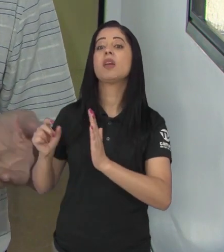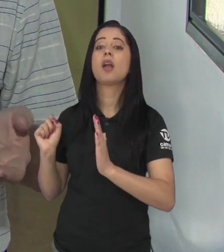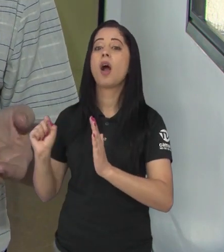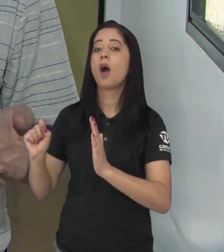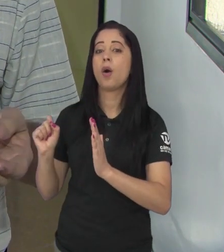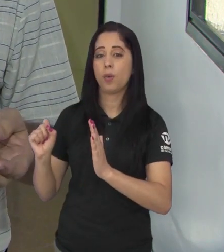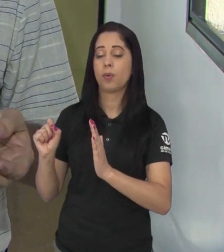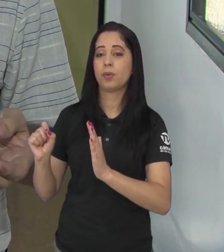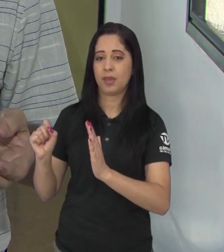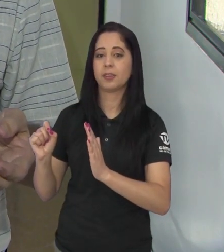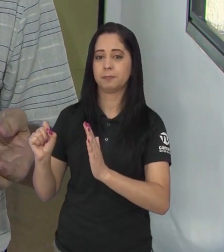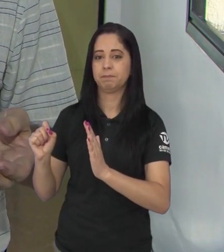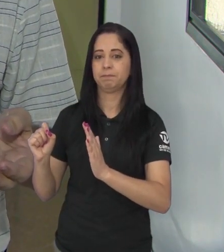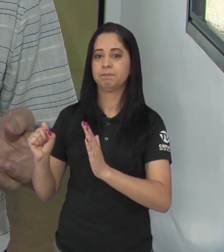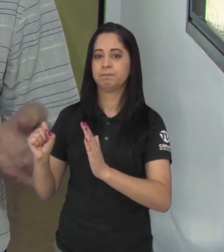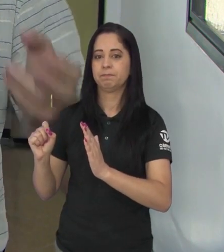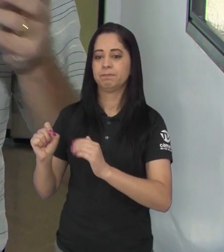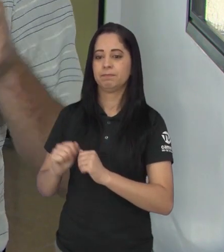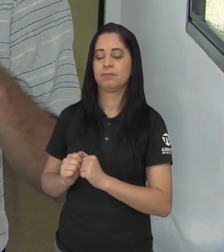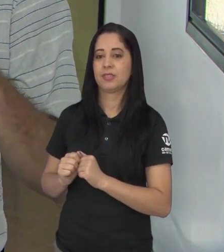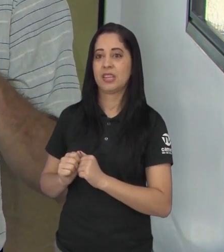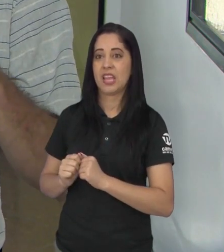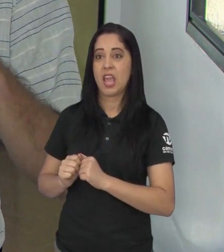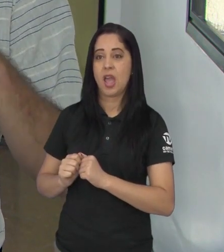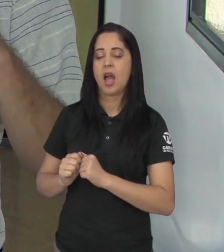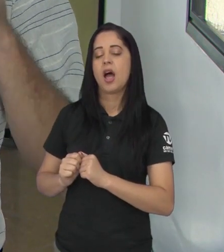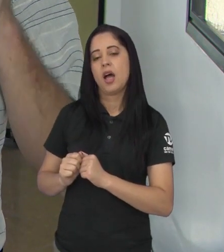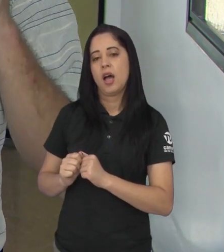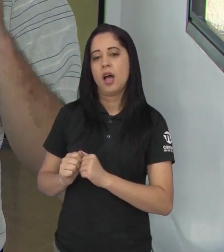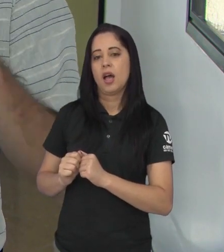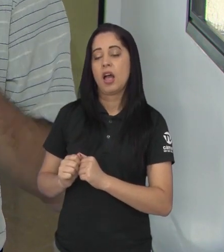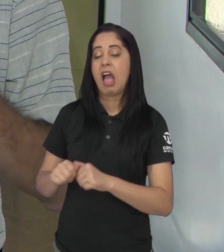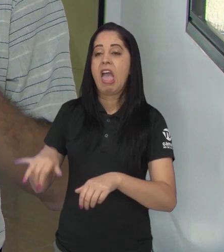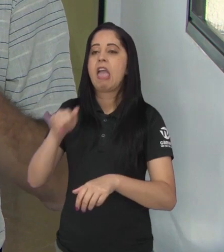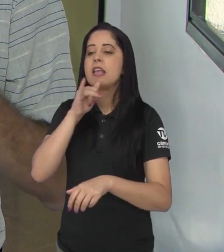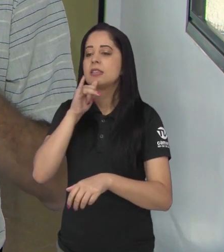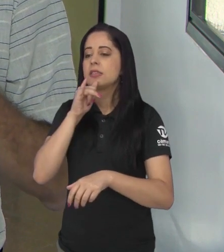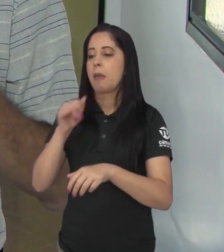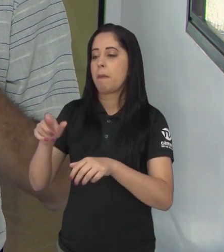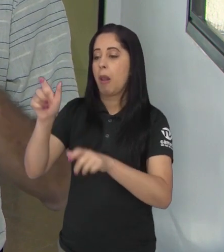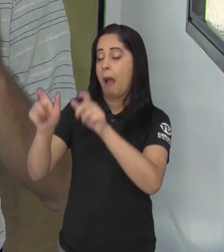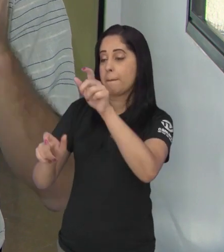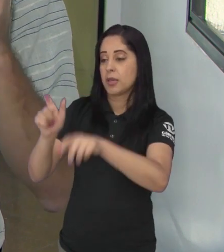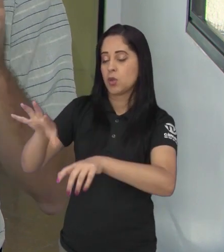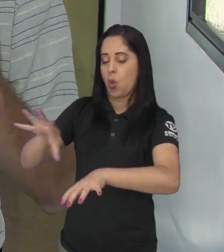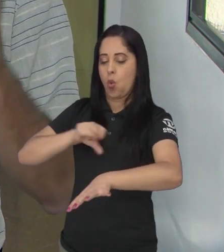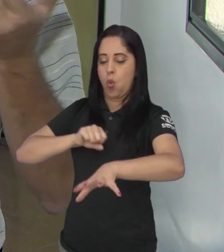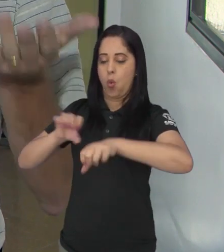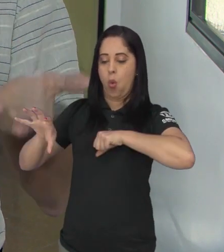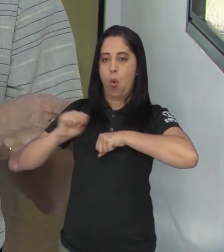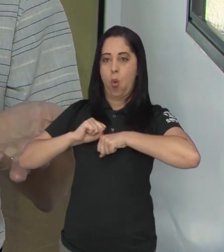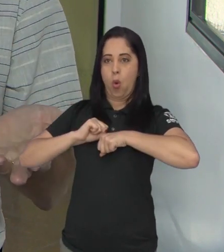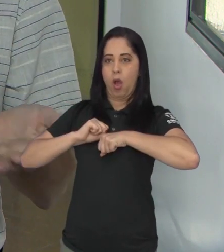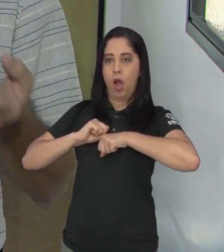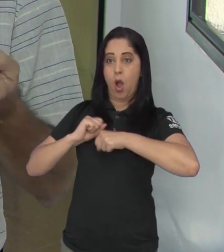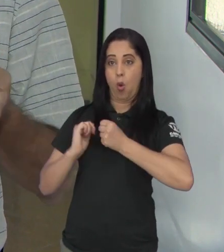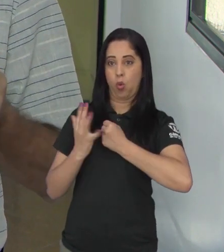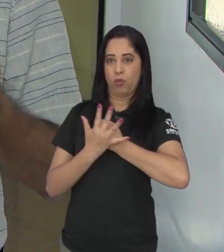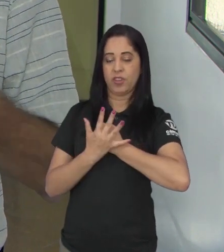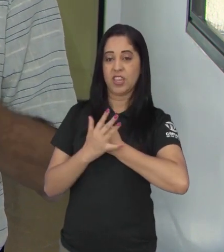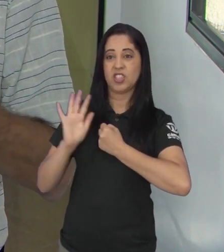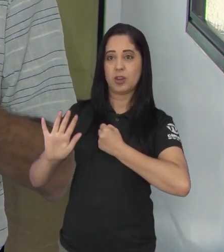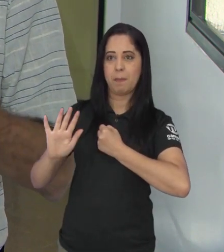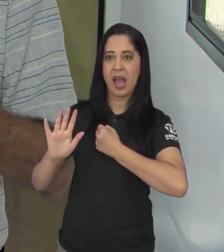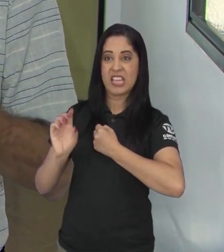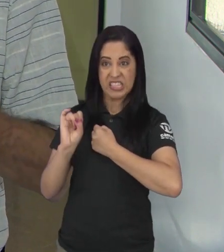mundo o resultado de diminuir a intensidade da doença. Hoje